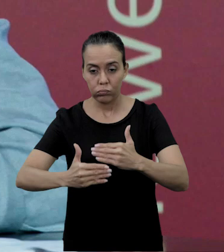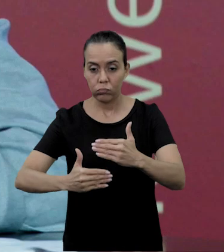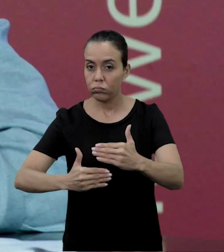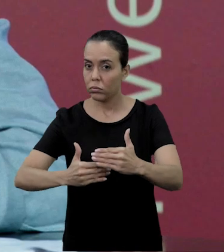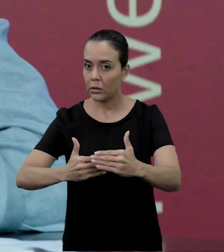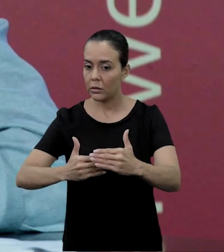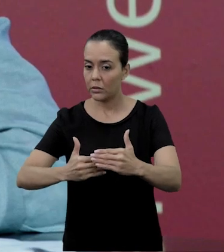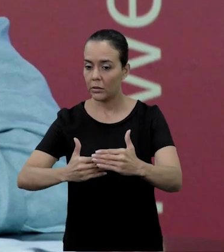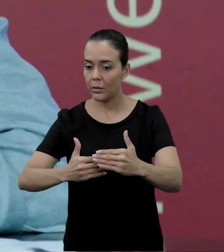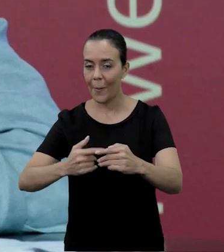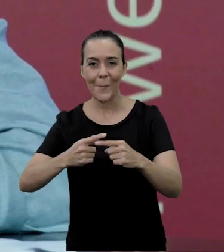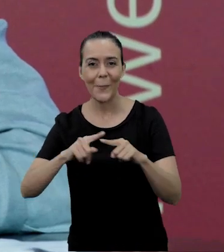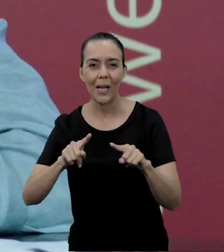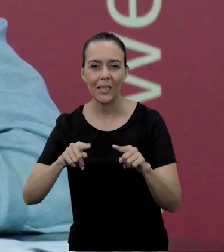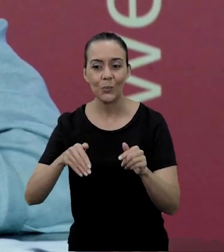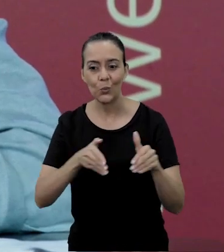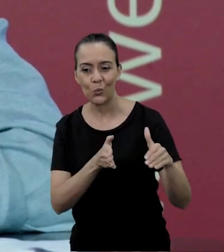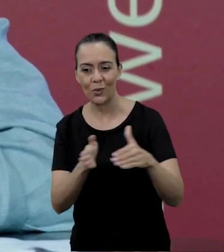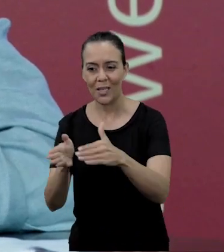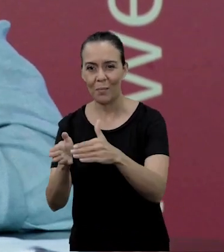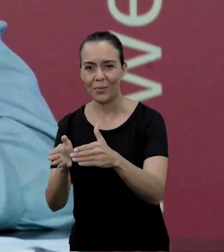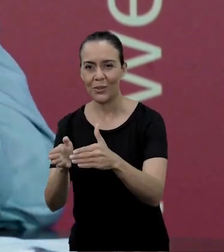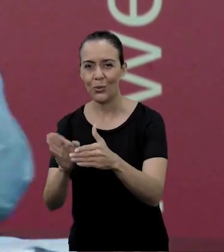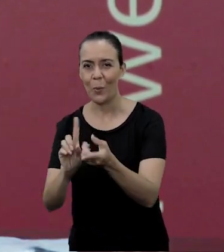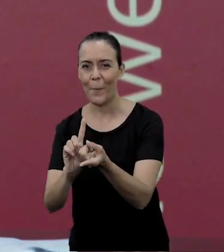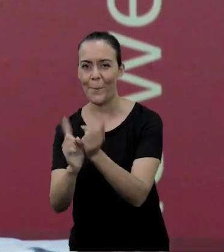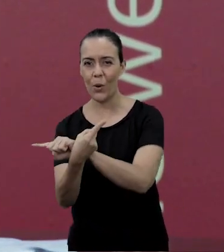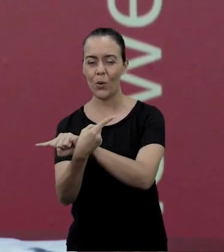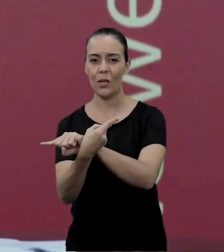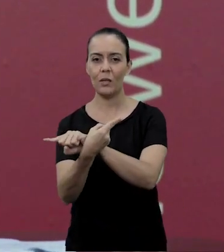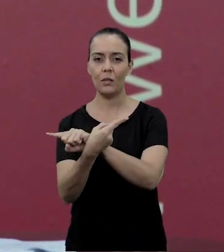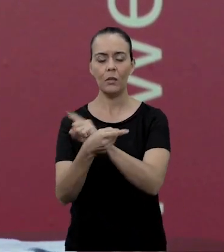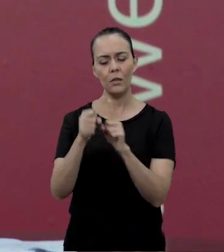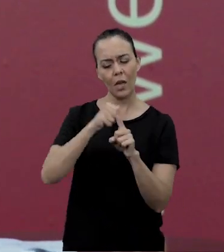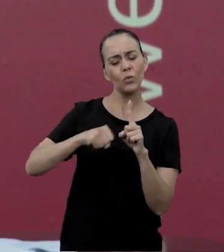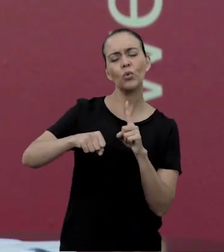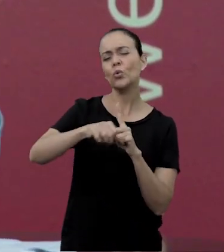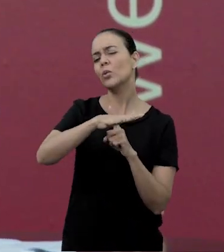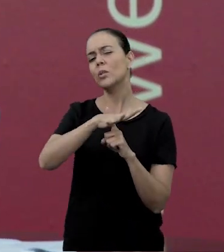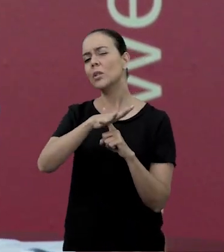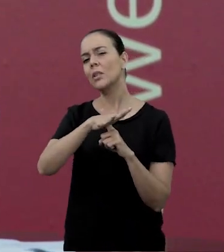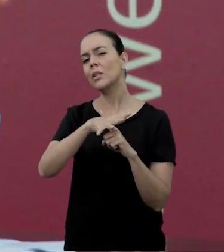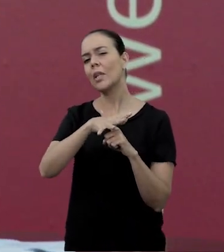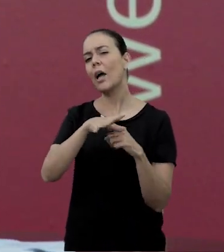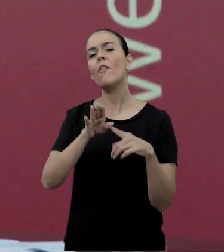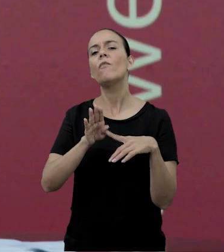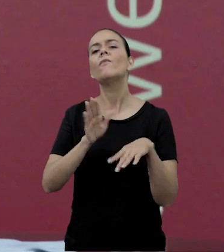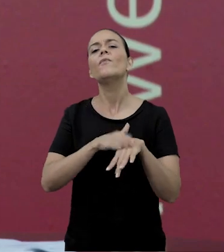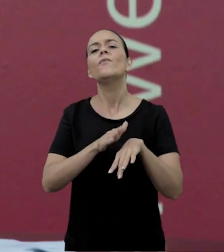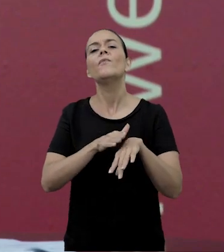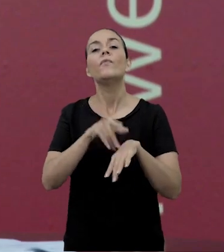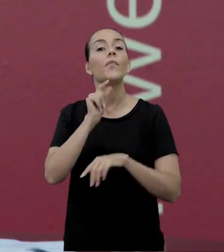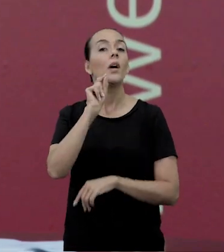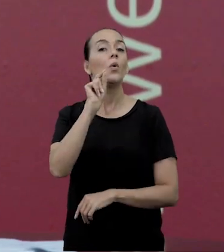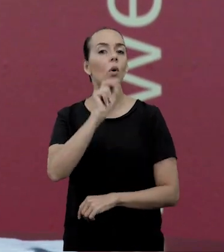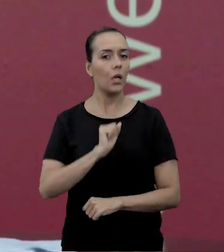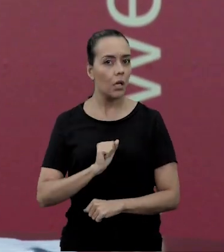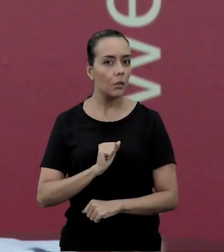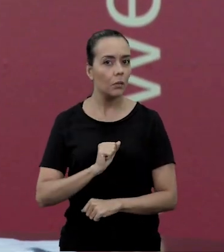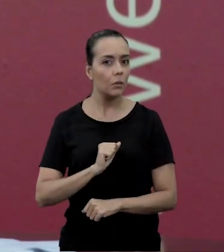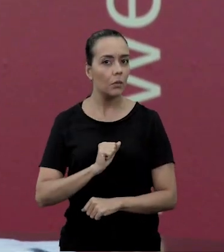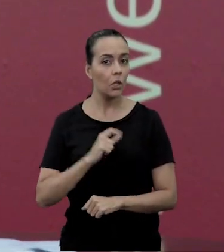na direção contrária. E o que faz a sociedade, essa sociedade da